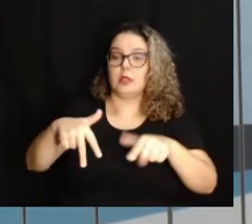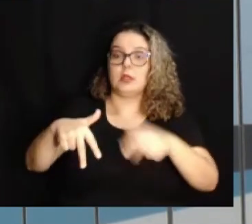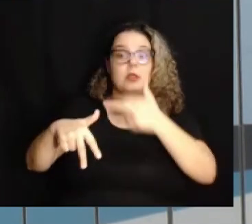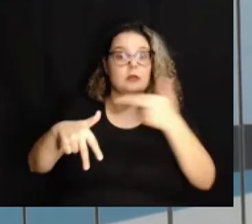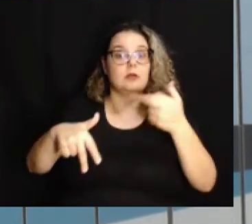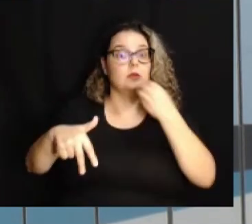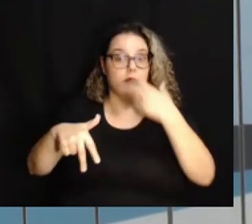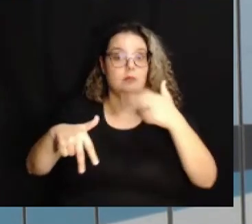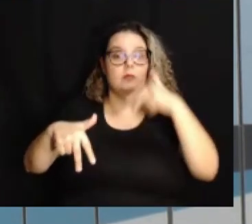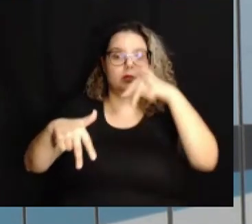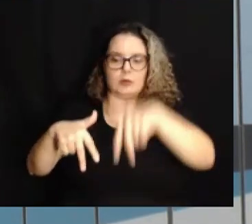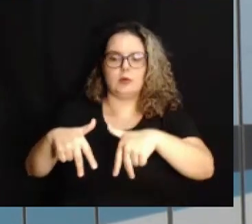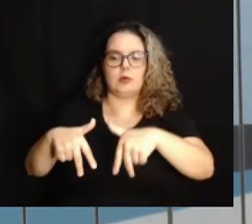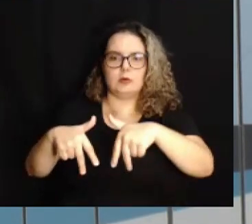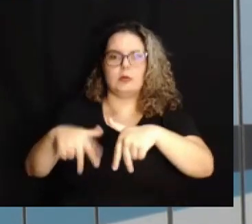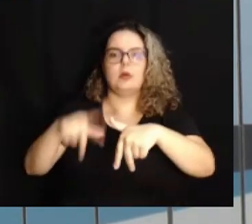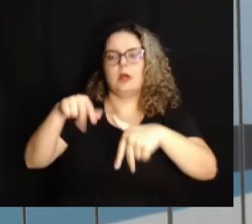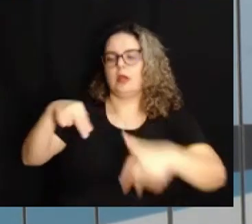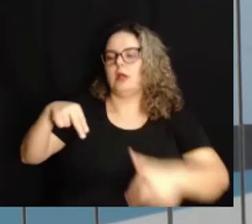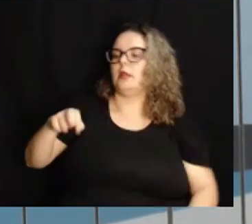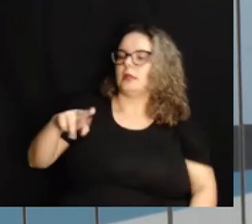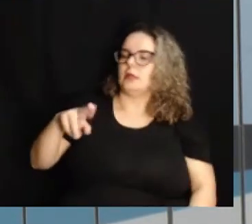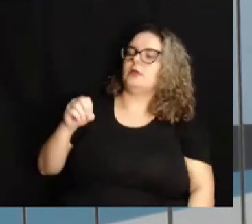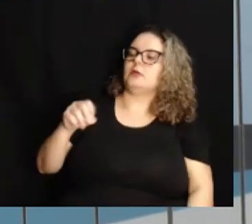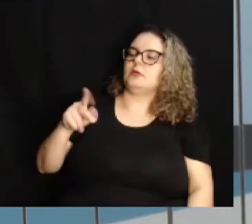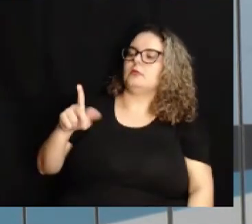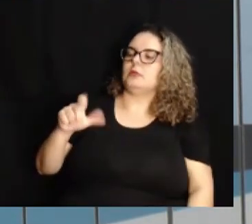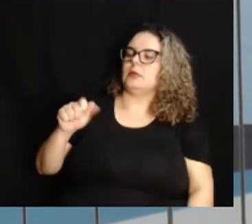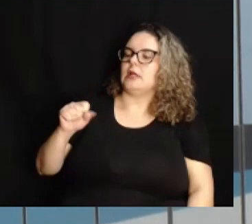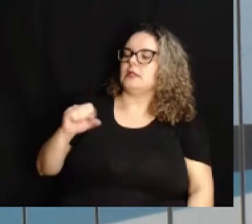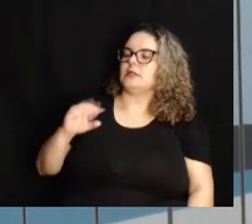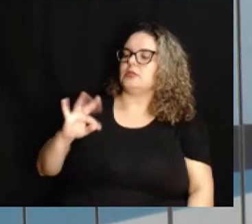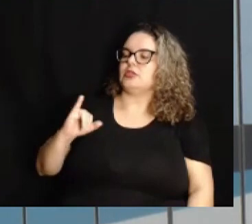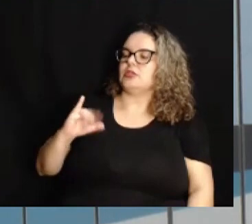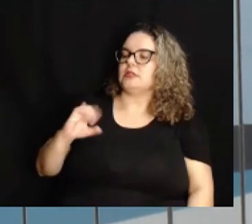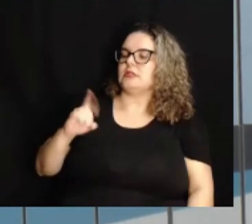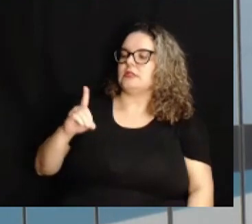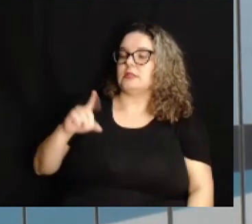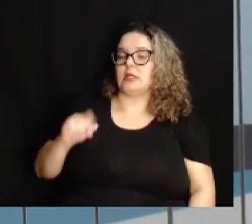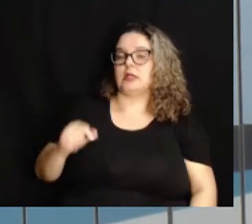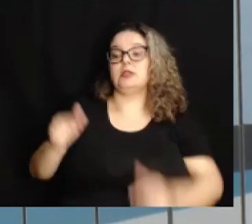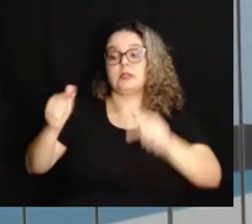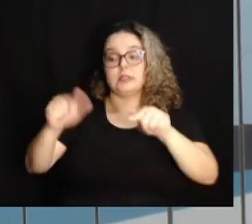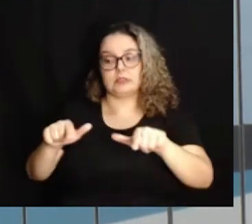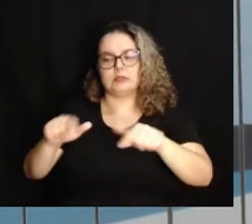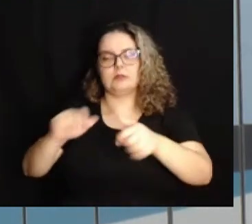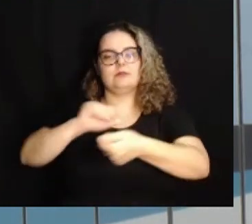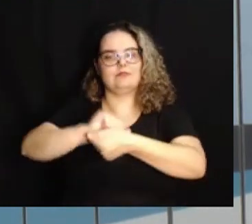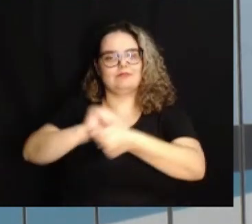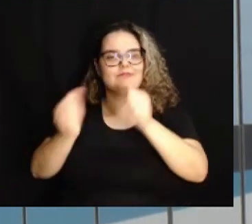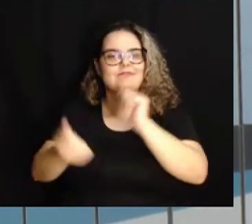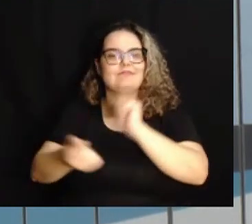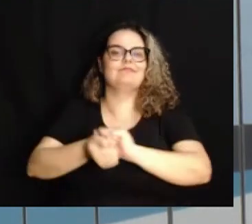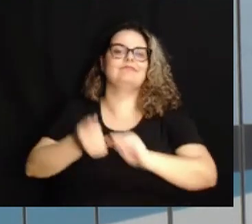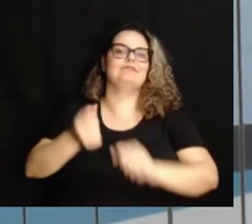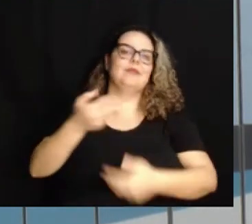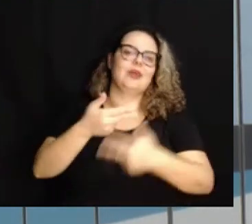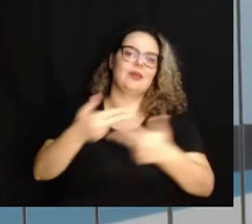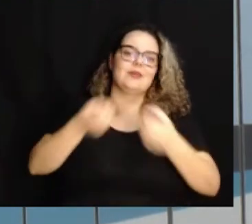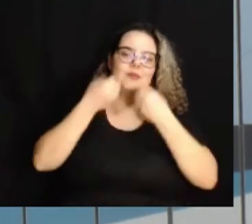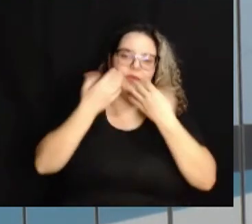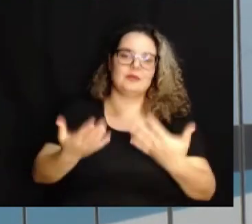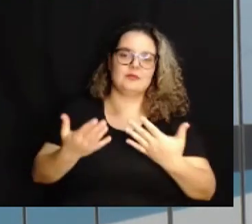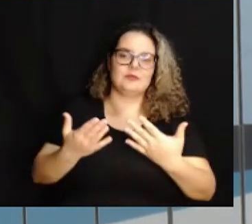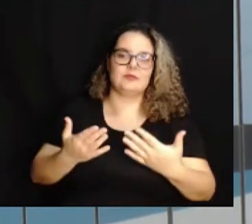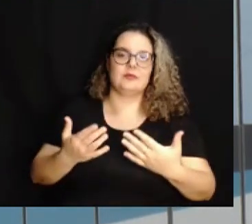à neuroplasticidade que a gente consegue ressignificar isso. Porque quando nós perdemos alguém, nós temos que mudar os nossos hábitos. Porque